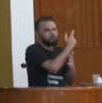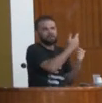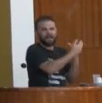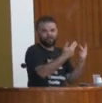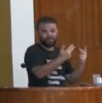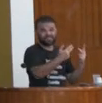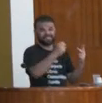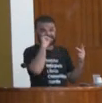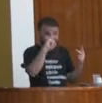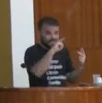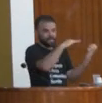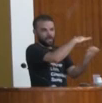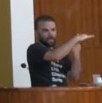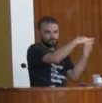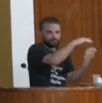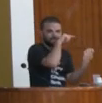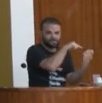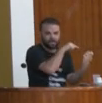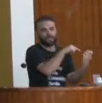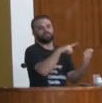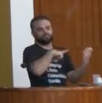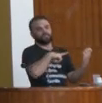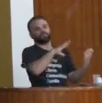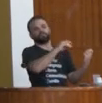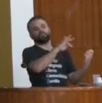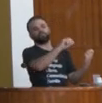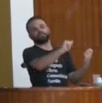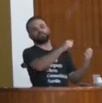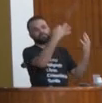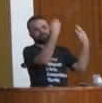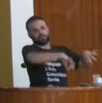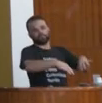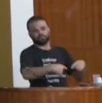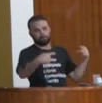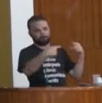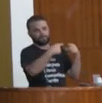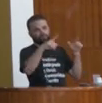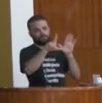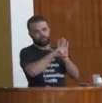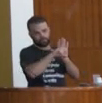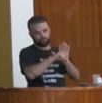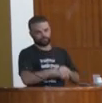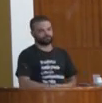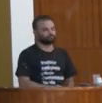empresas que estejam cumprindo a cota de pessoas com deficiência.